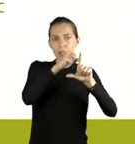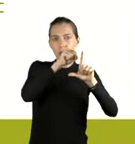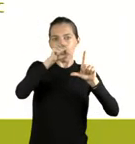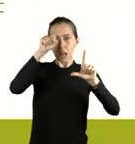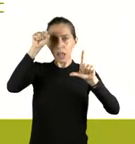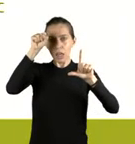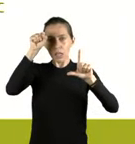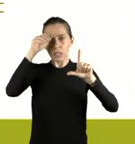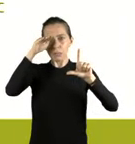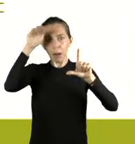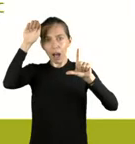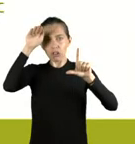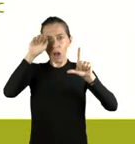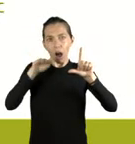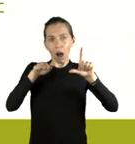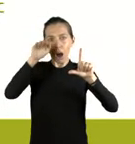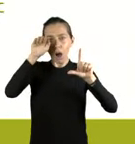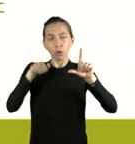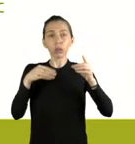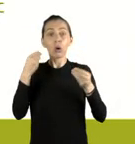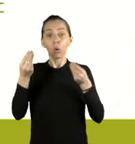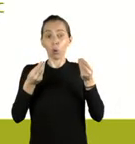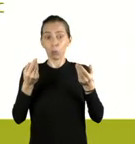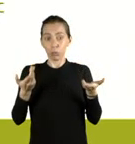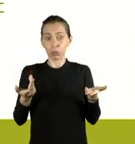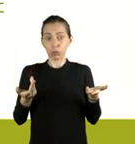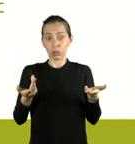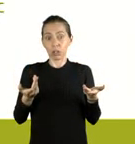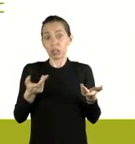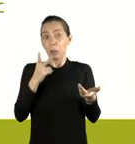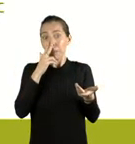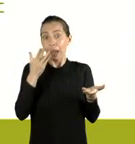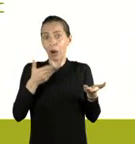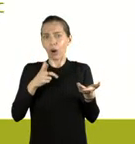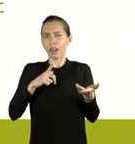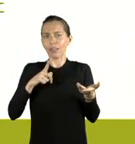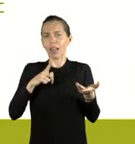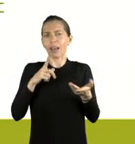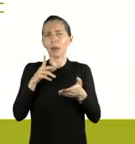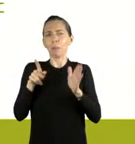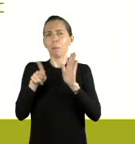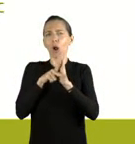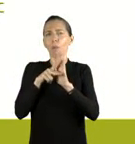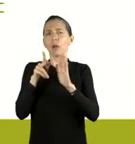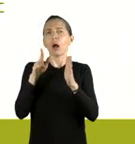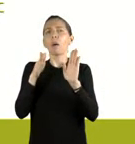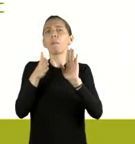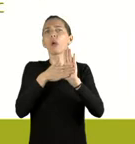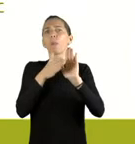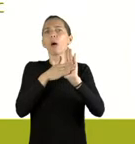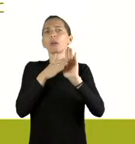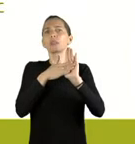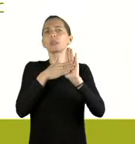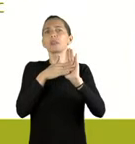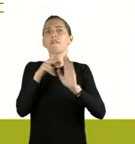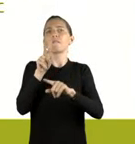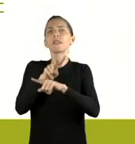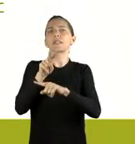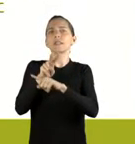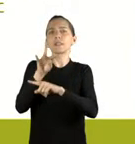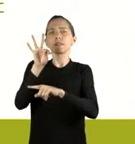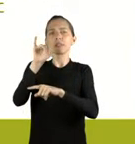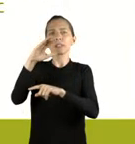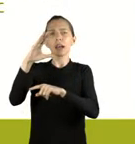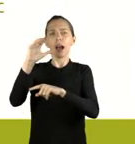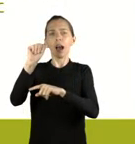com esse novo arcabouço fiscal que saiu essa semana passada, né, de uma tensão do governo